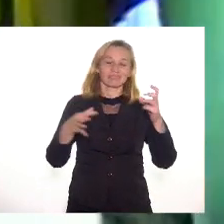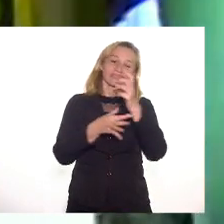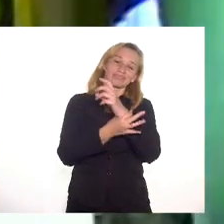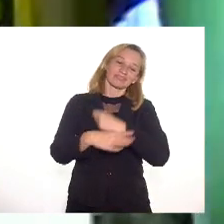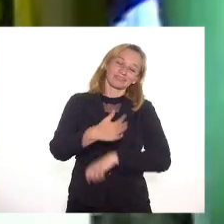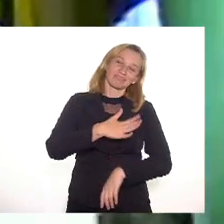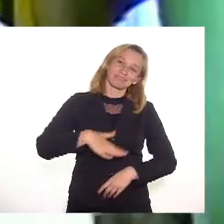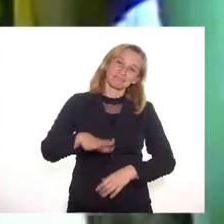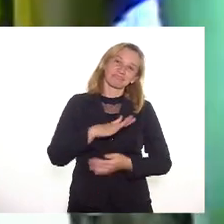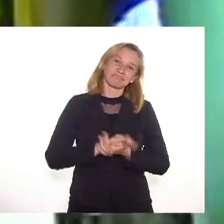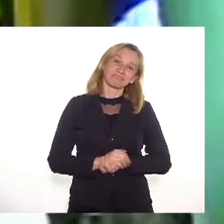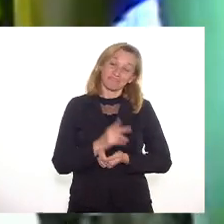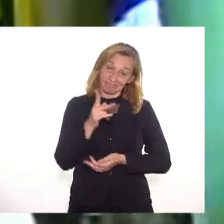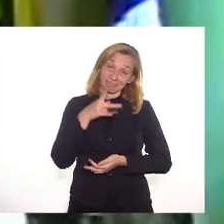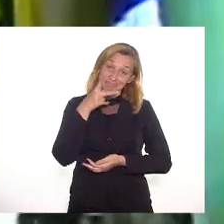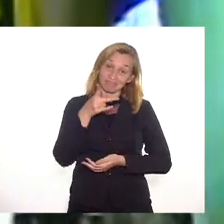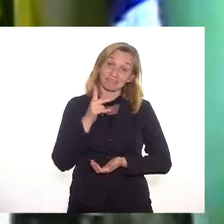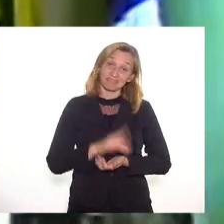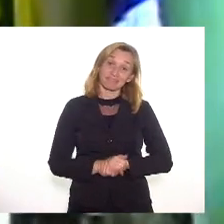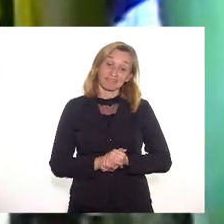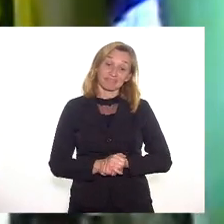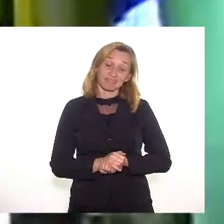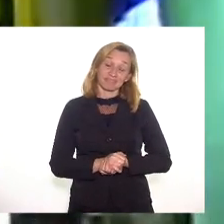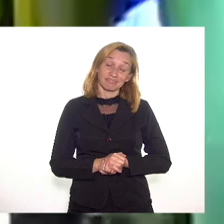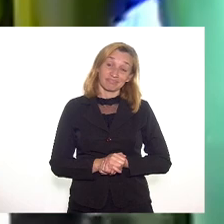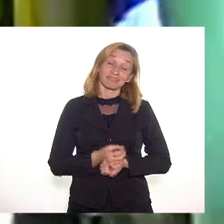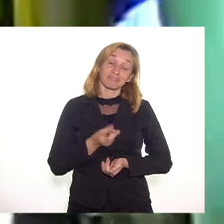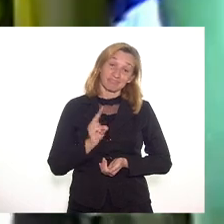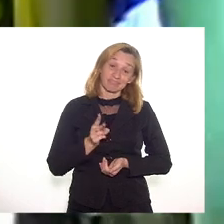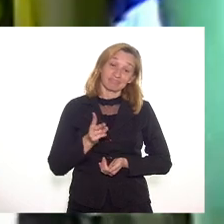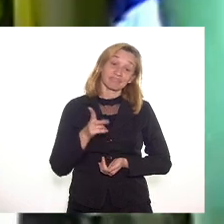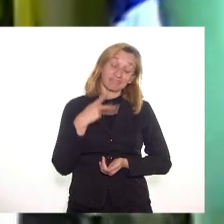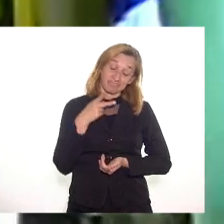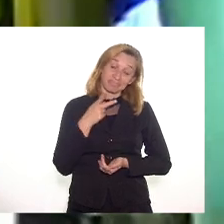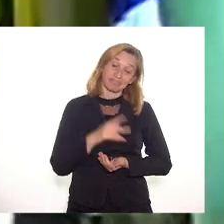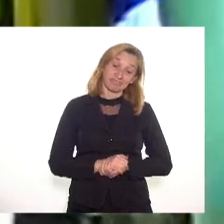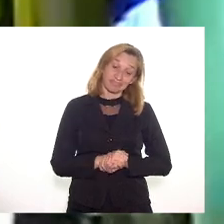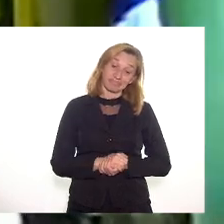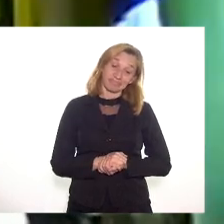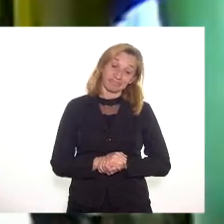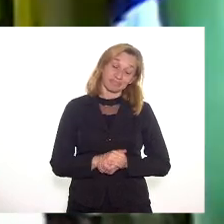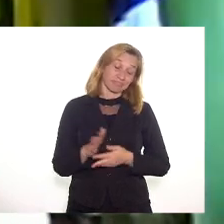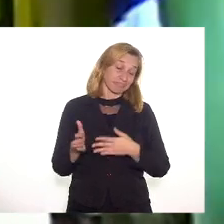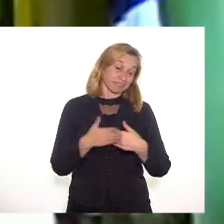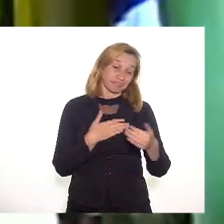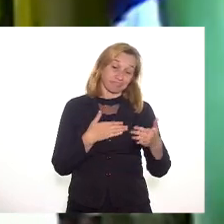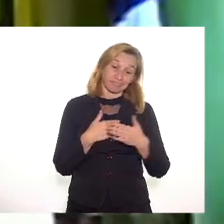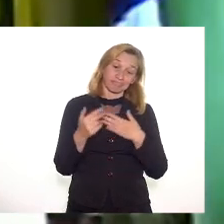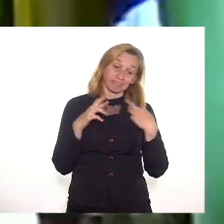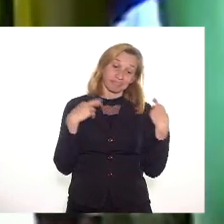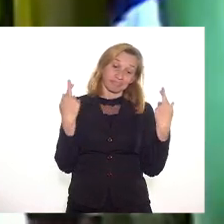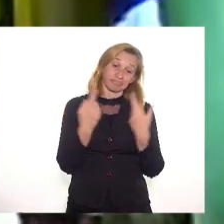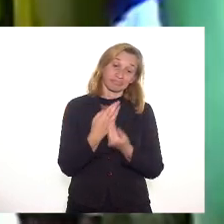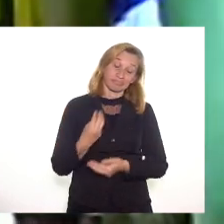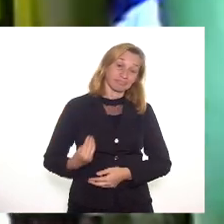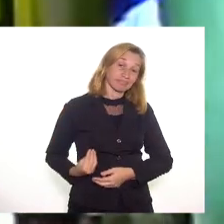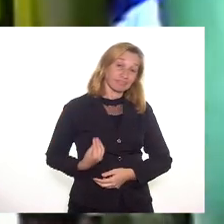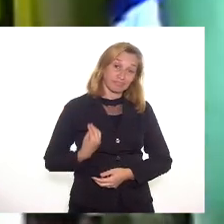e dizer que sempre cito quando em qualquer reunião estou